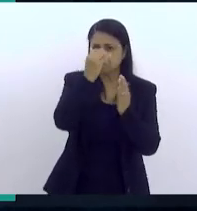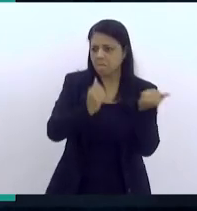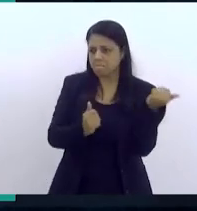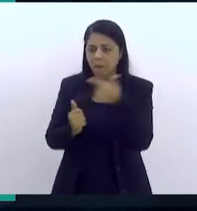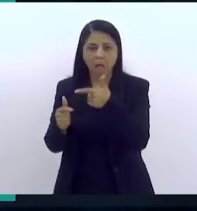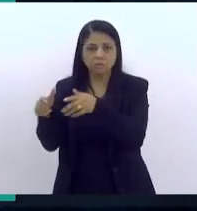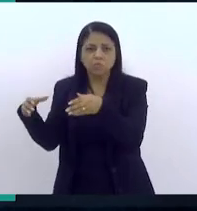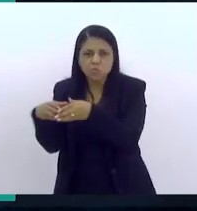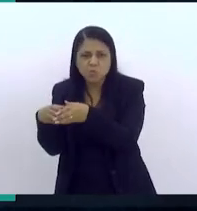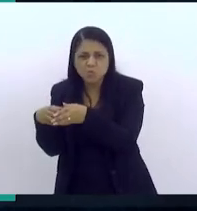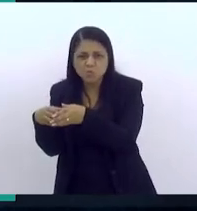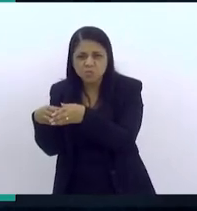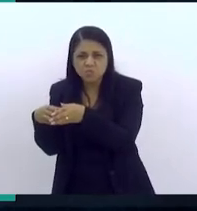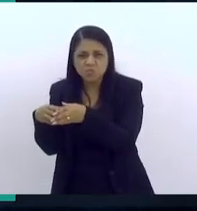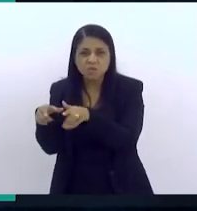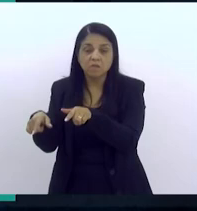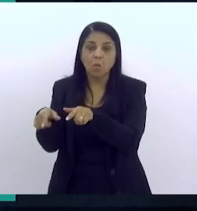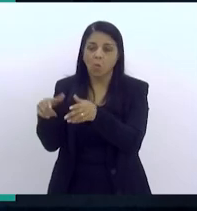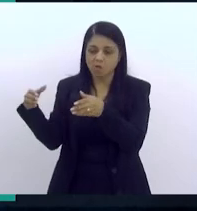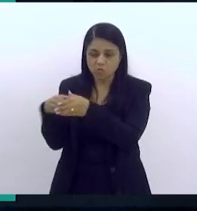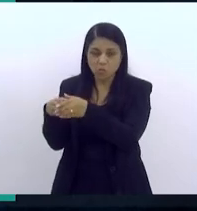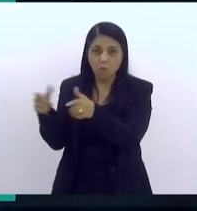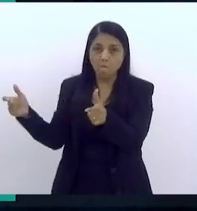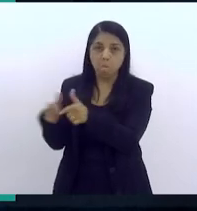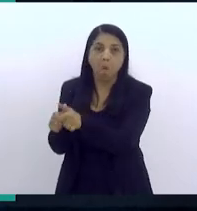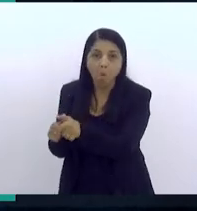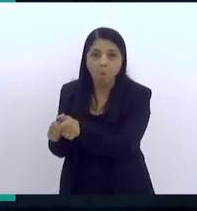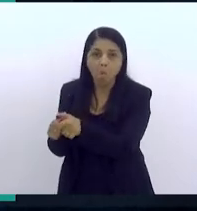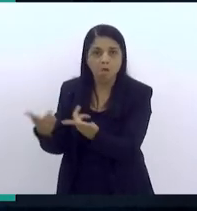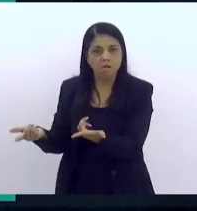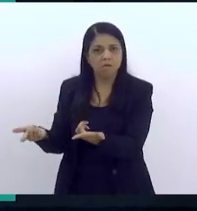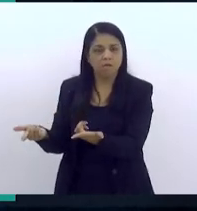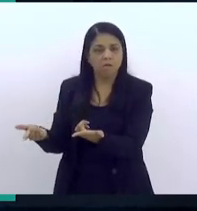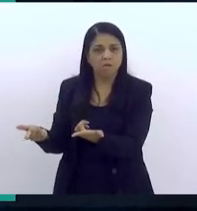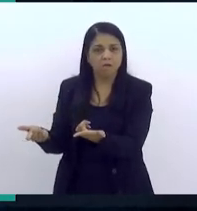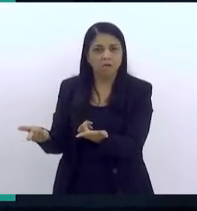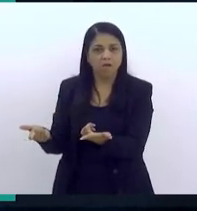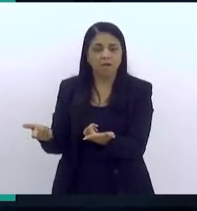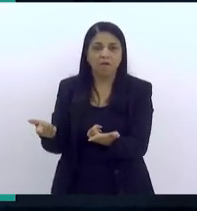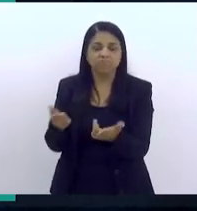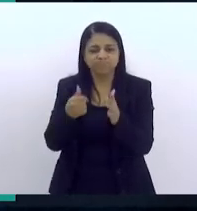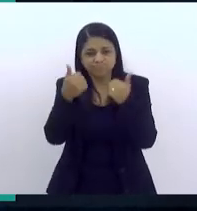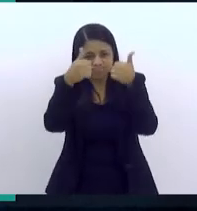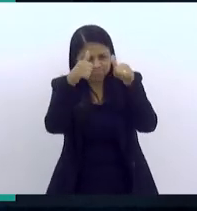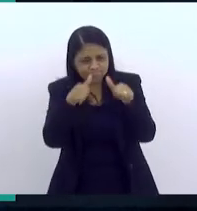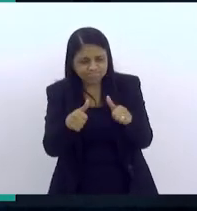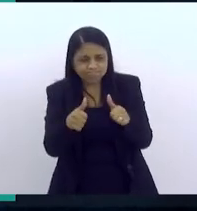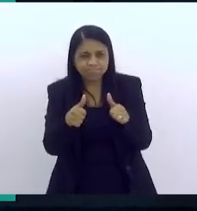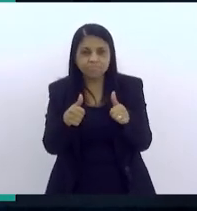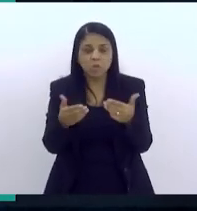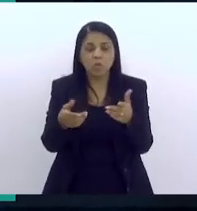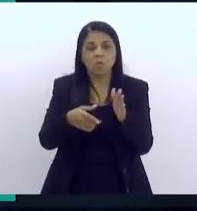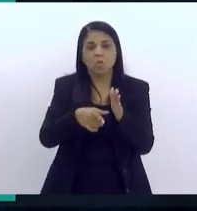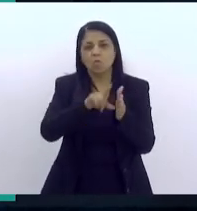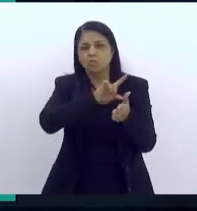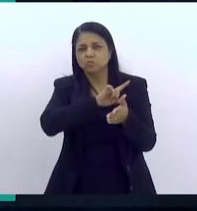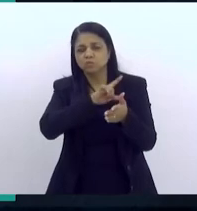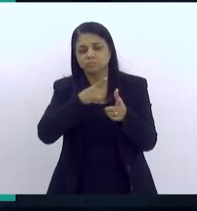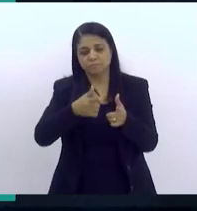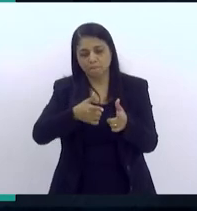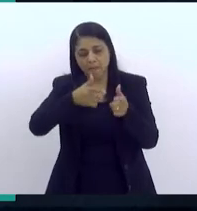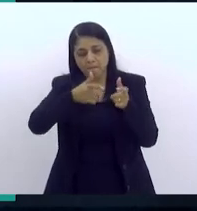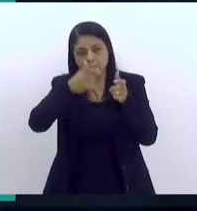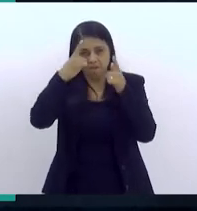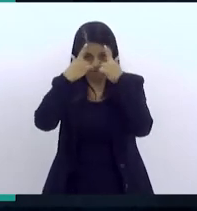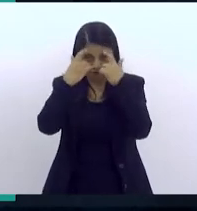que por isso esse outro grupo pode ser exterminado E aí a gente quando Analisa os últimos ataques a gente está falando de